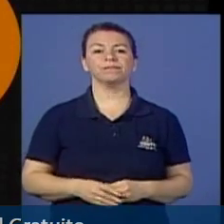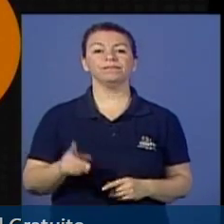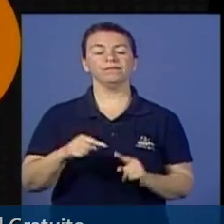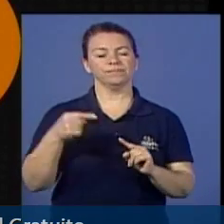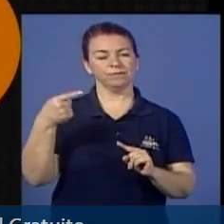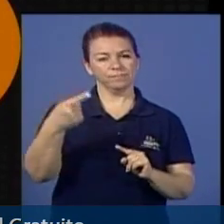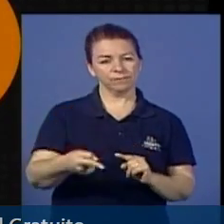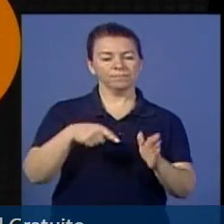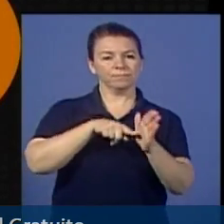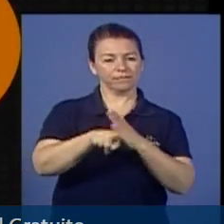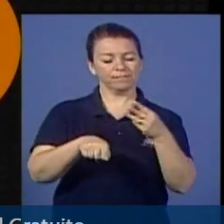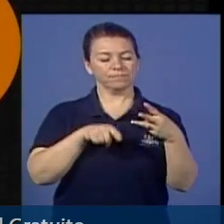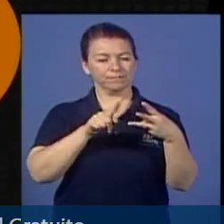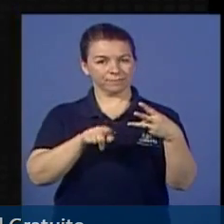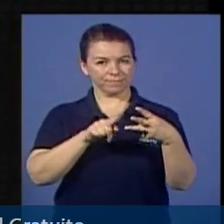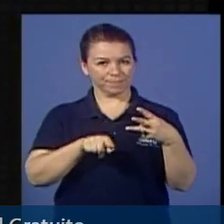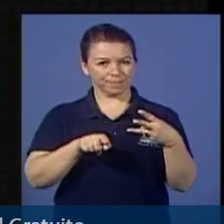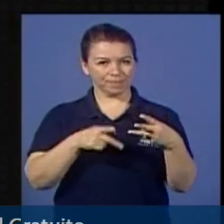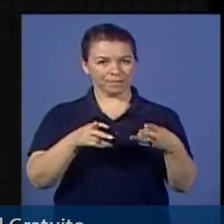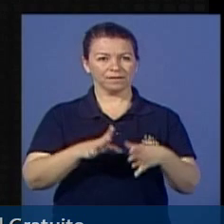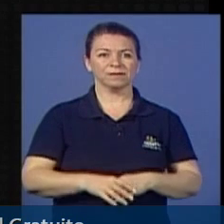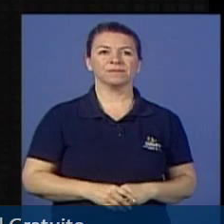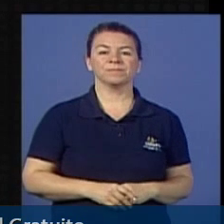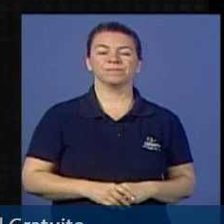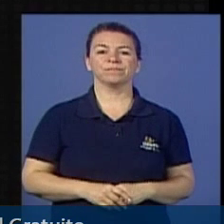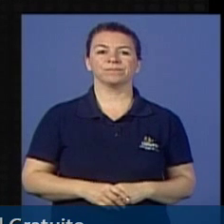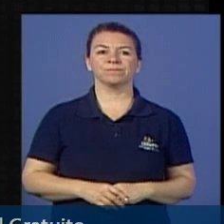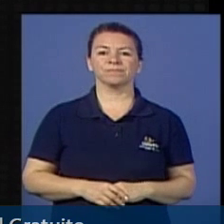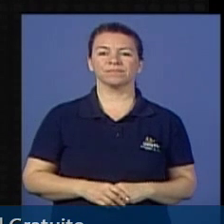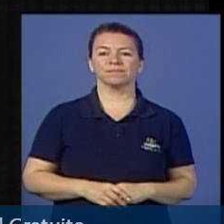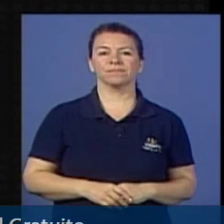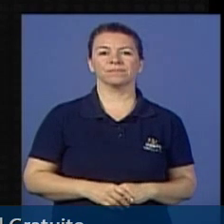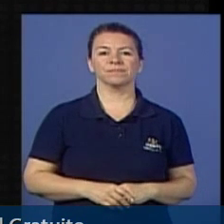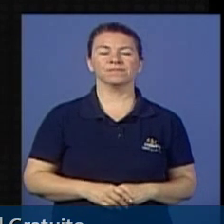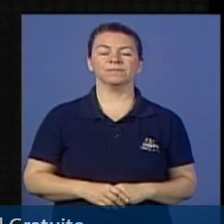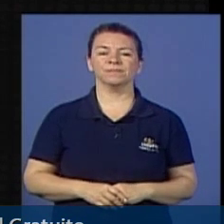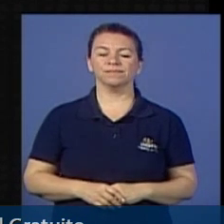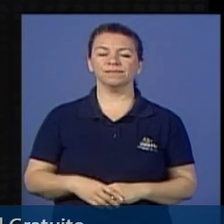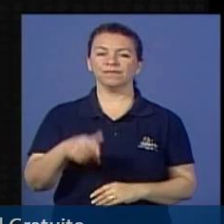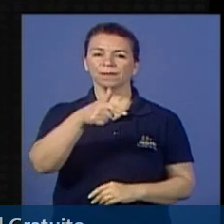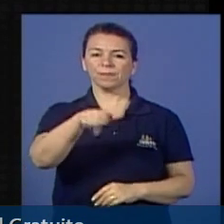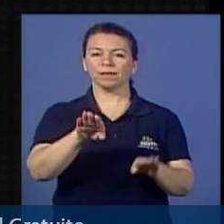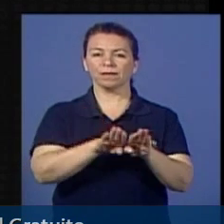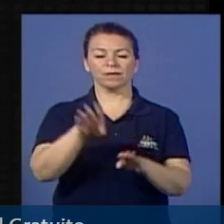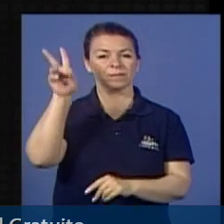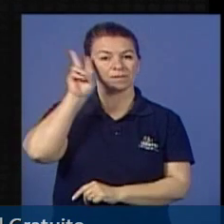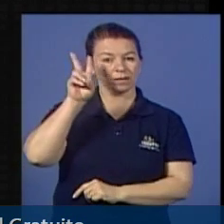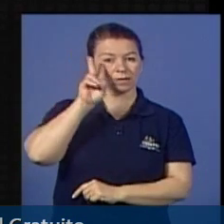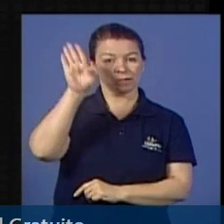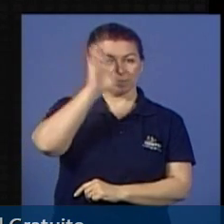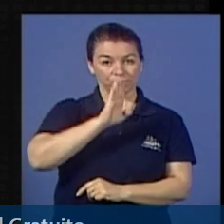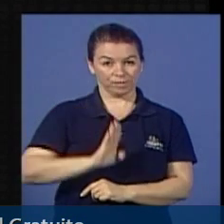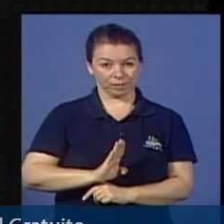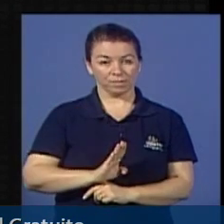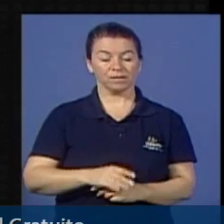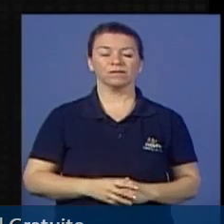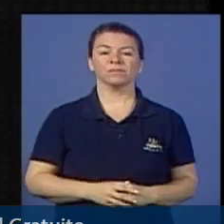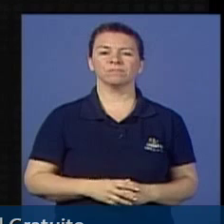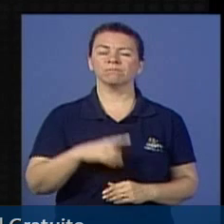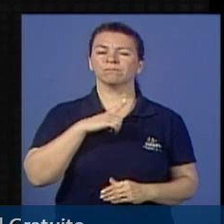próxima questão e vamos lá, então. A próxima questão fala também de história do Brasil. E aqui nós temos